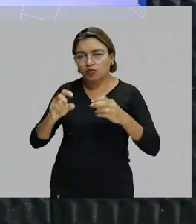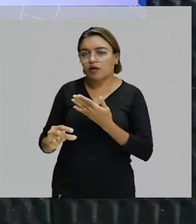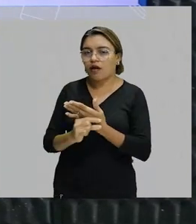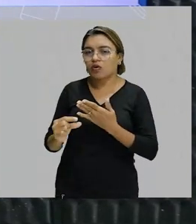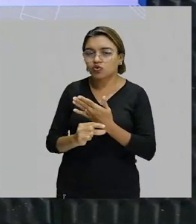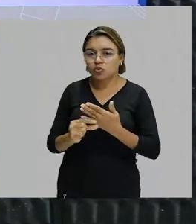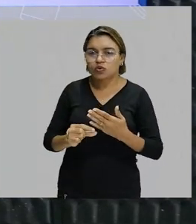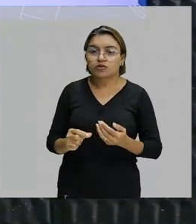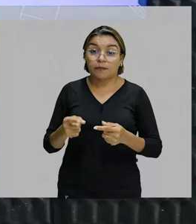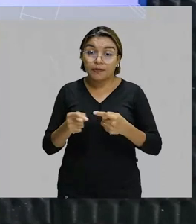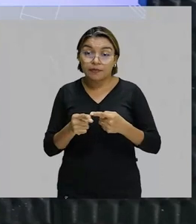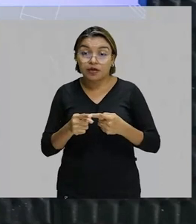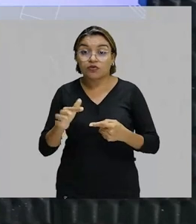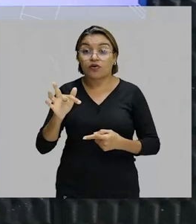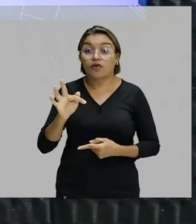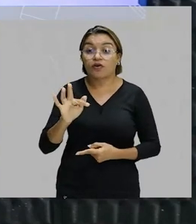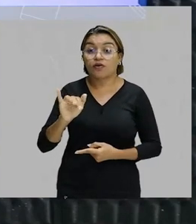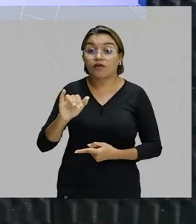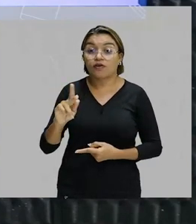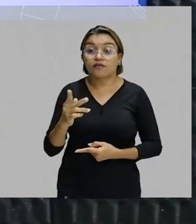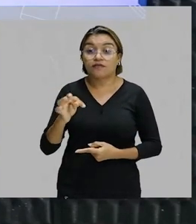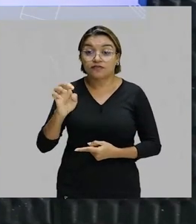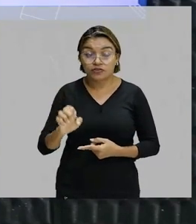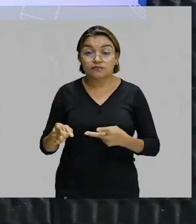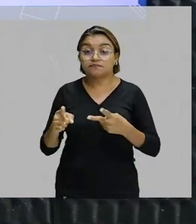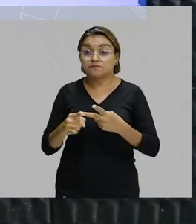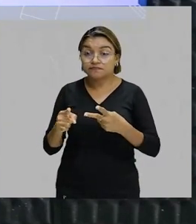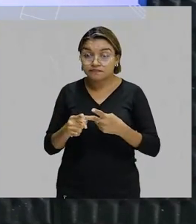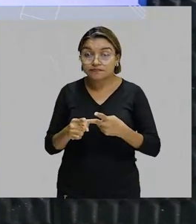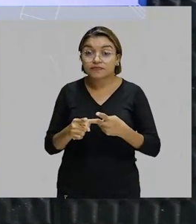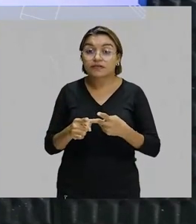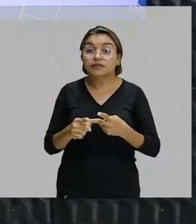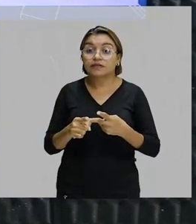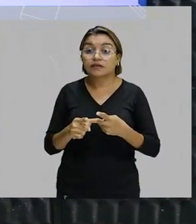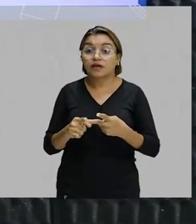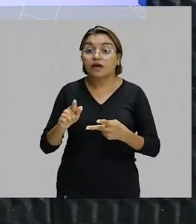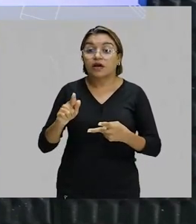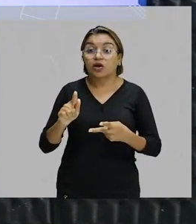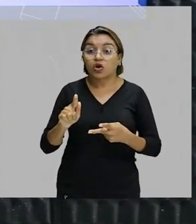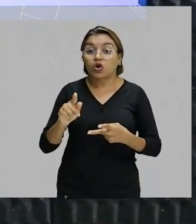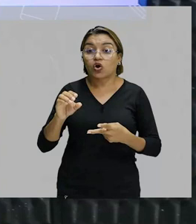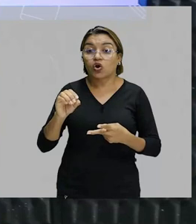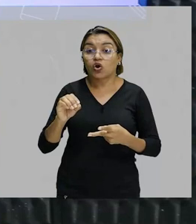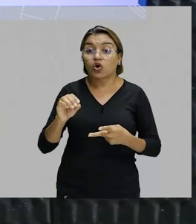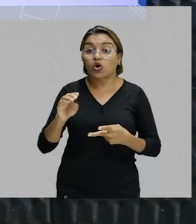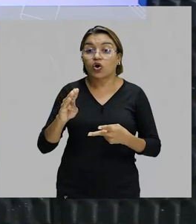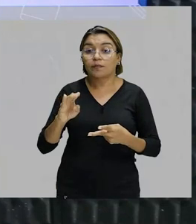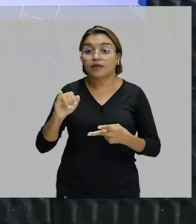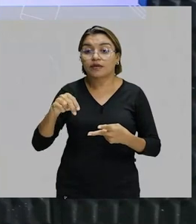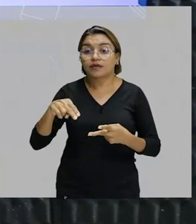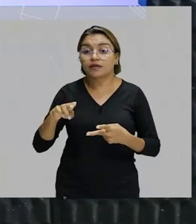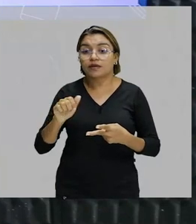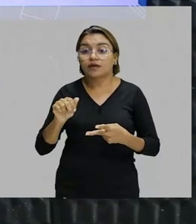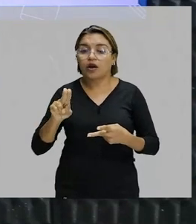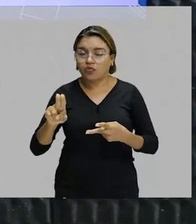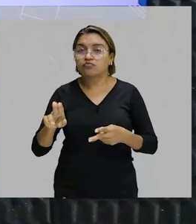primeiros teóricos das teorias raciais e também viu um dos principais que vez por outra costuma aí cair alguma coisa